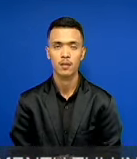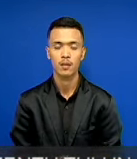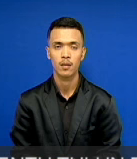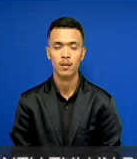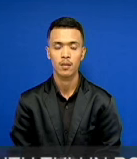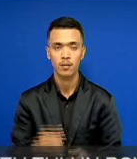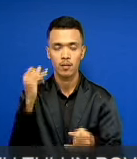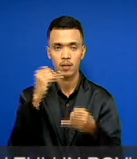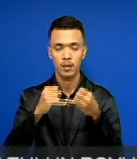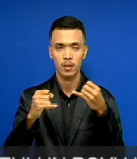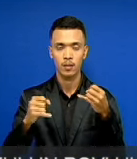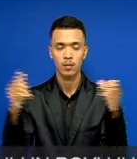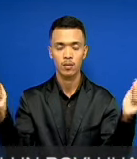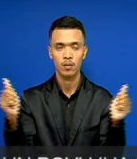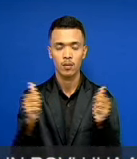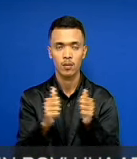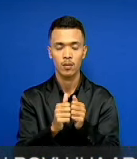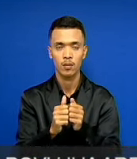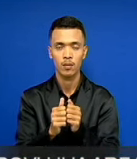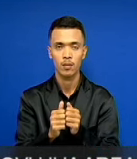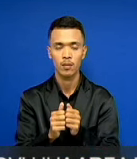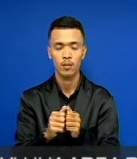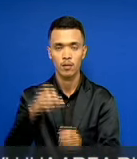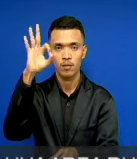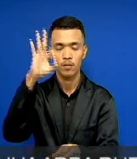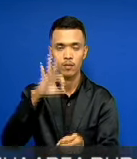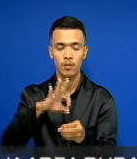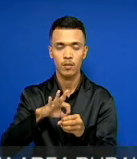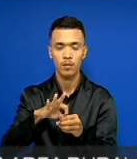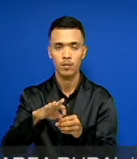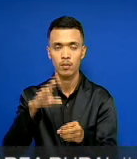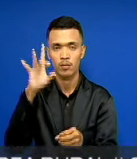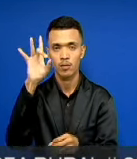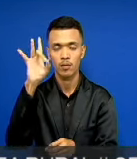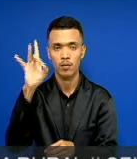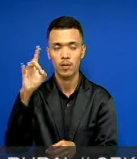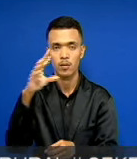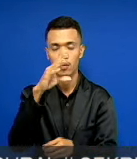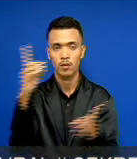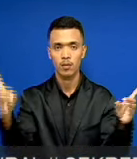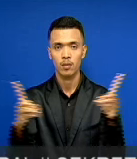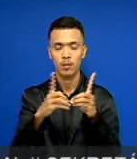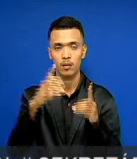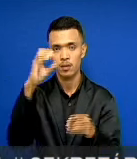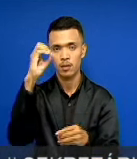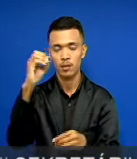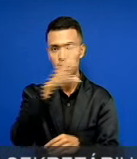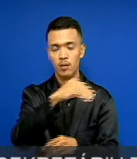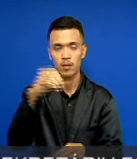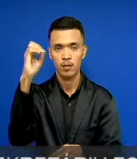versão final com votos a favor 8, 0 contra e